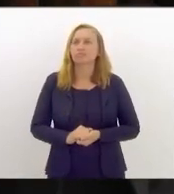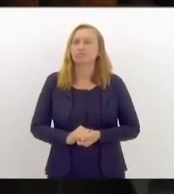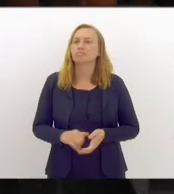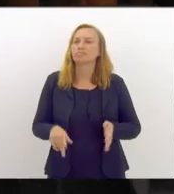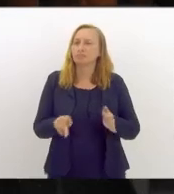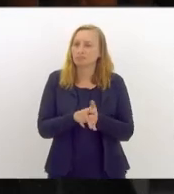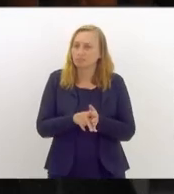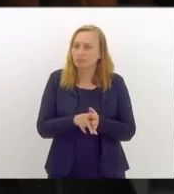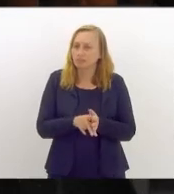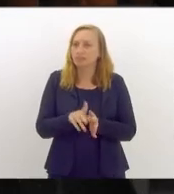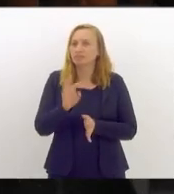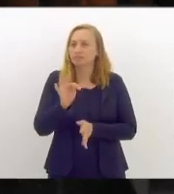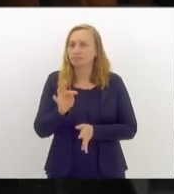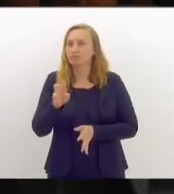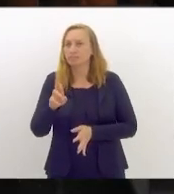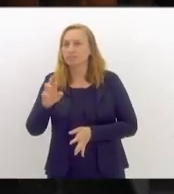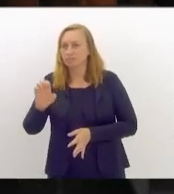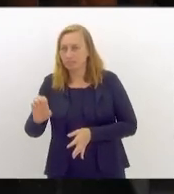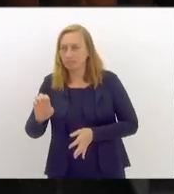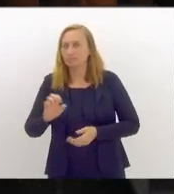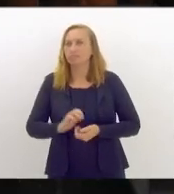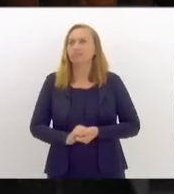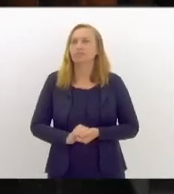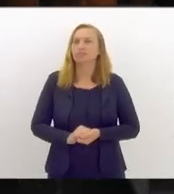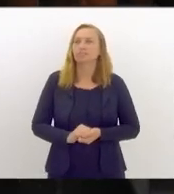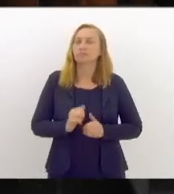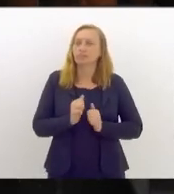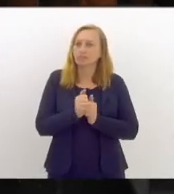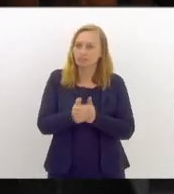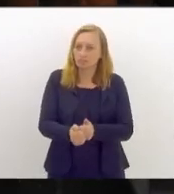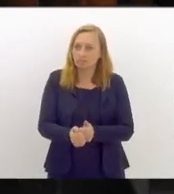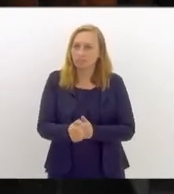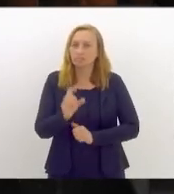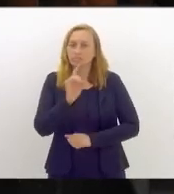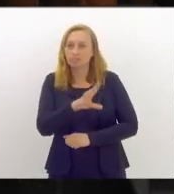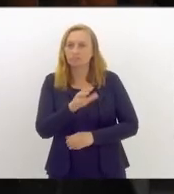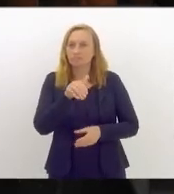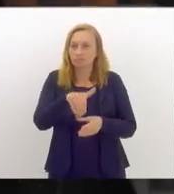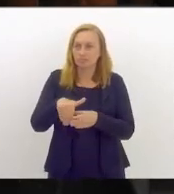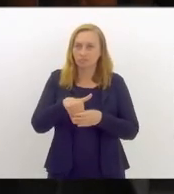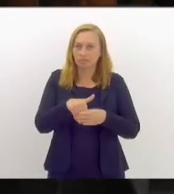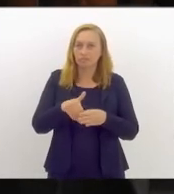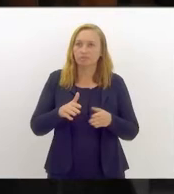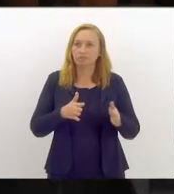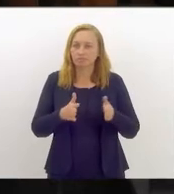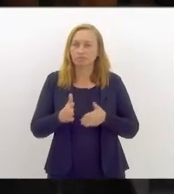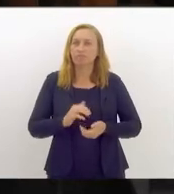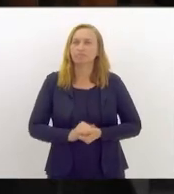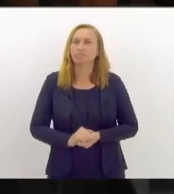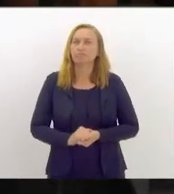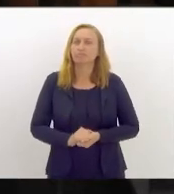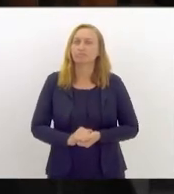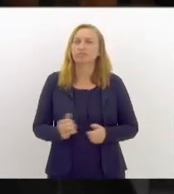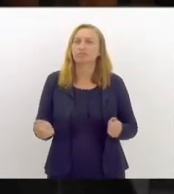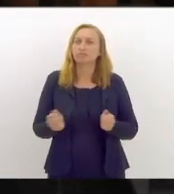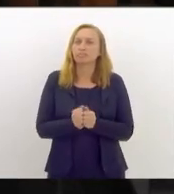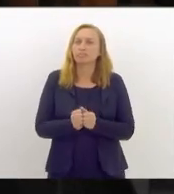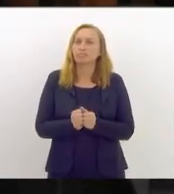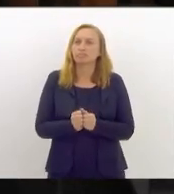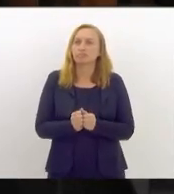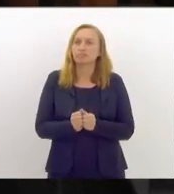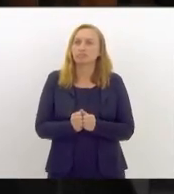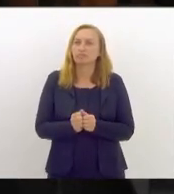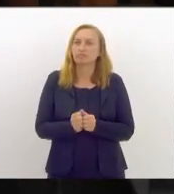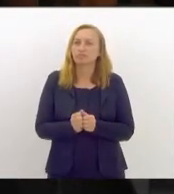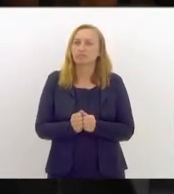membros do TRE pela brilhante condução nas últimas eleições juntamente com